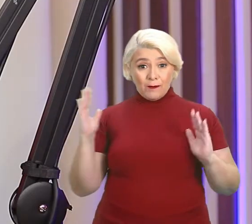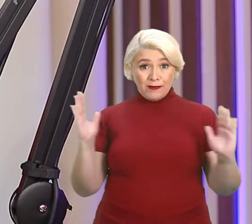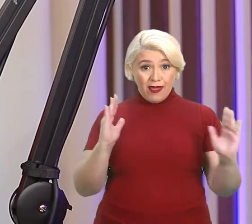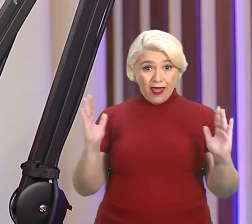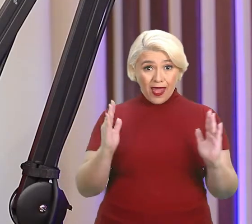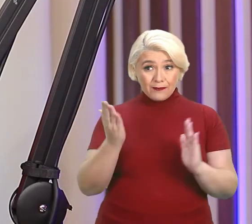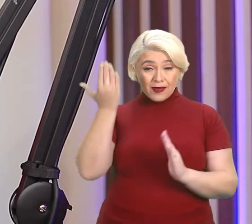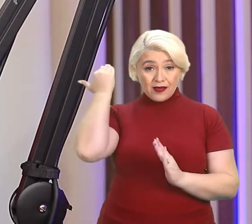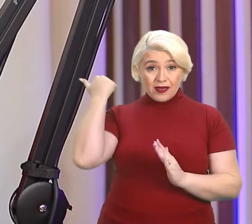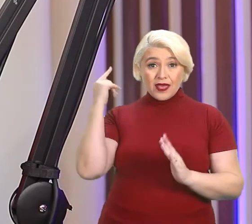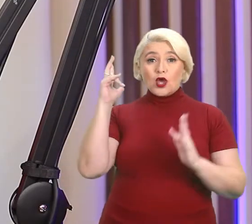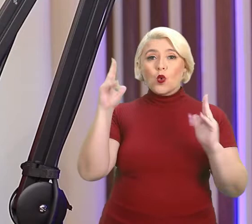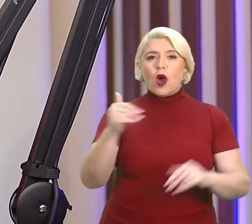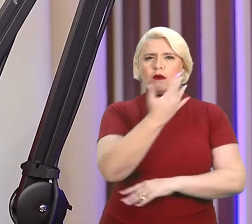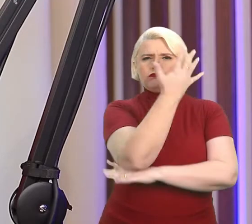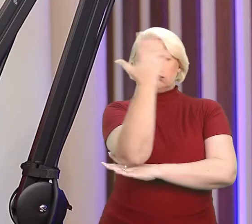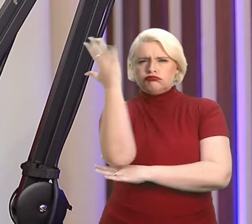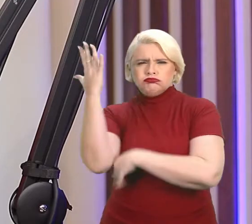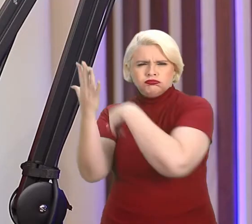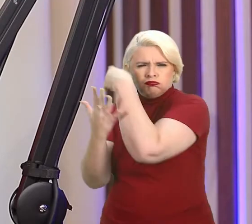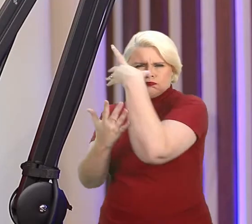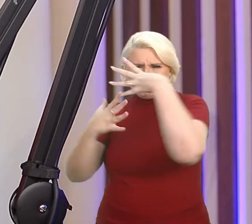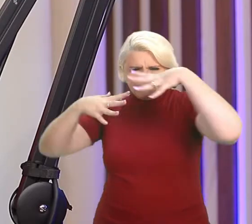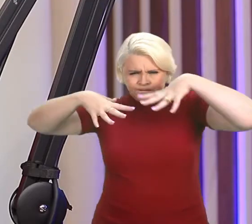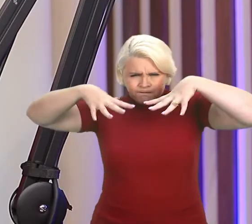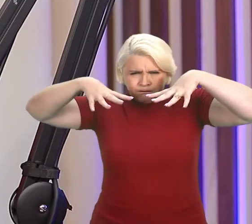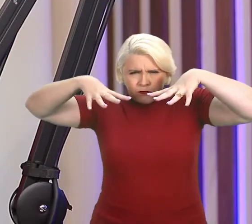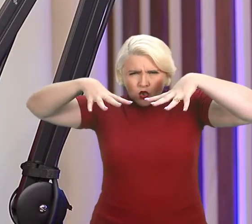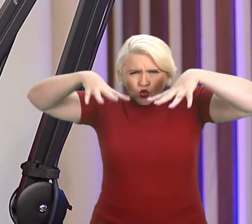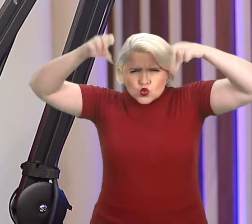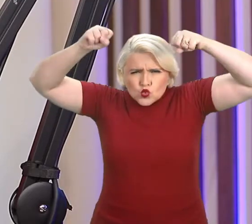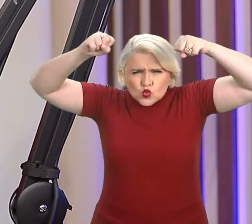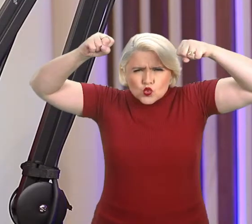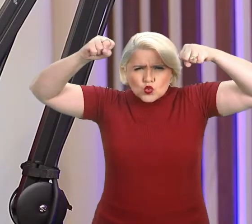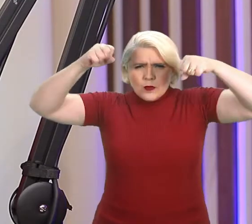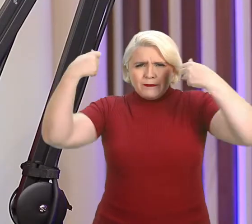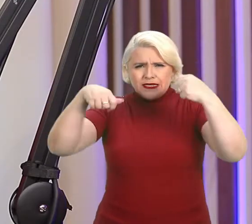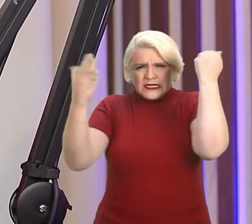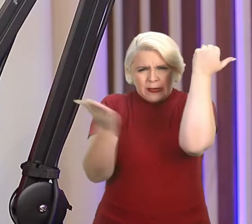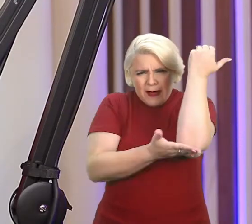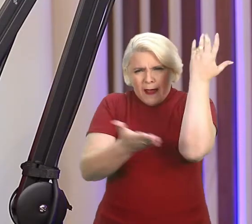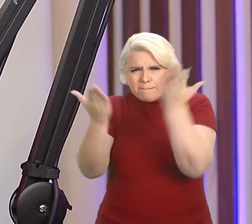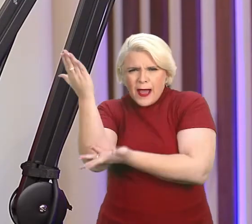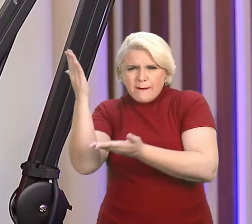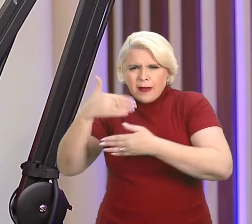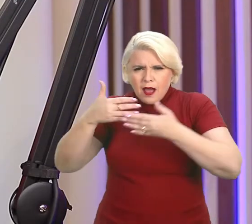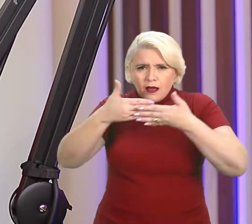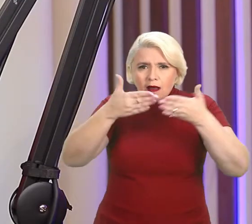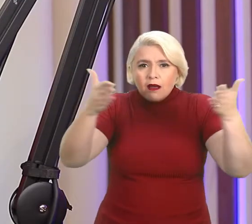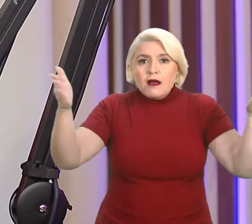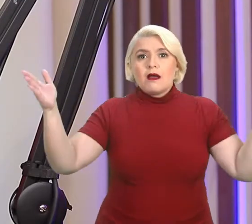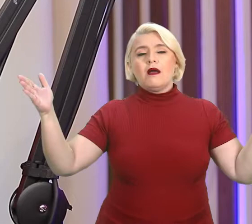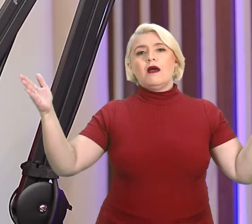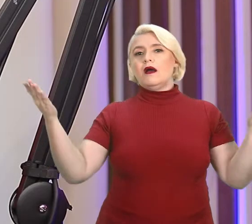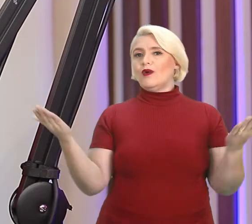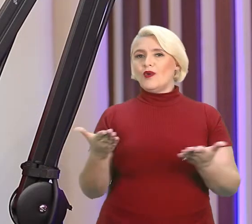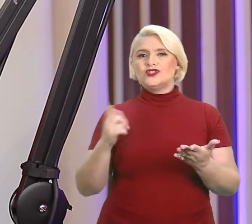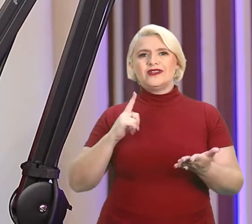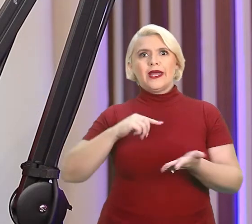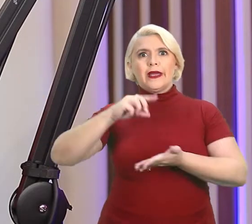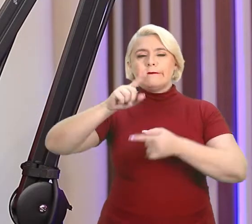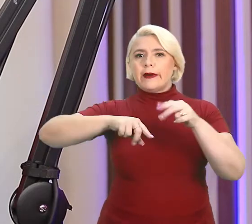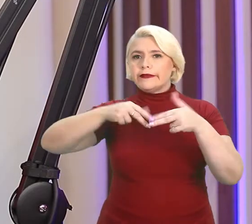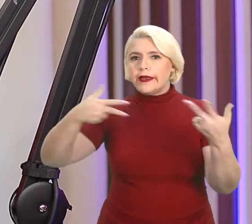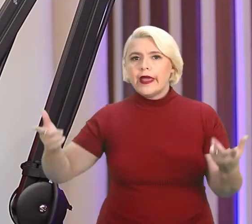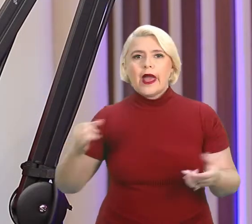começou, era mata fechada, tudo escuro, a gente estava desbravando. Né? E aí, hoje tem muito material, hoje